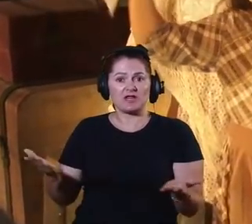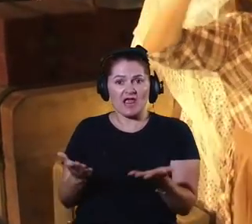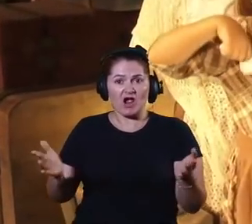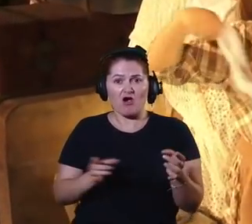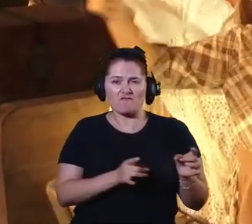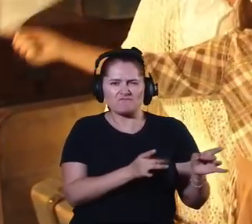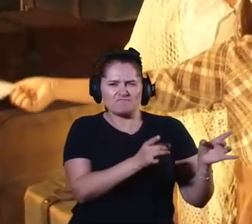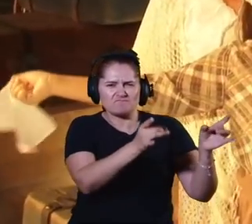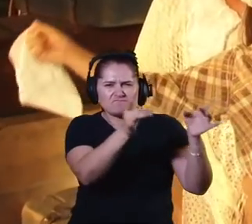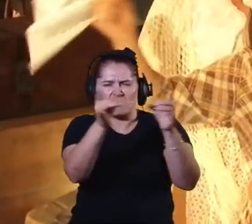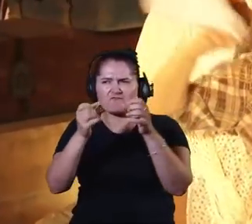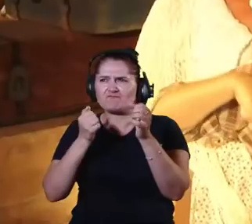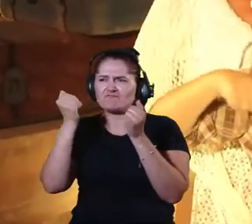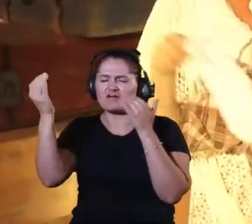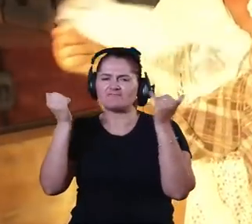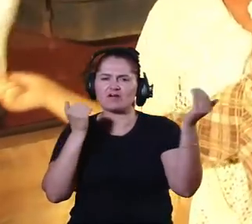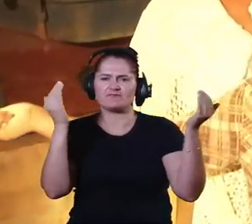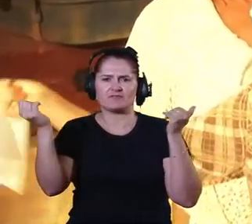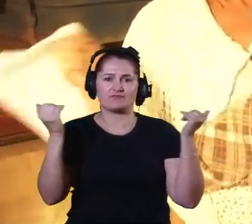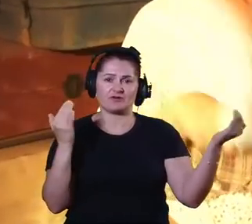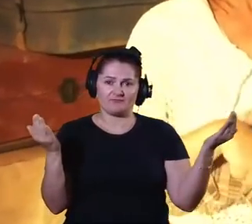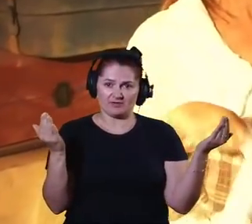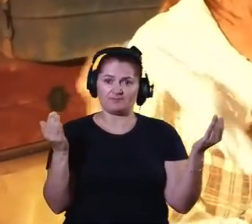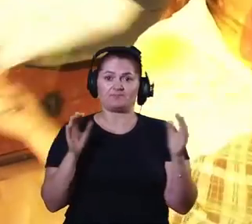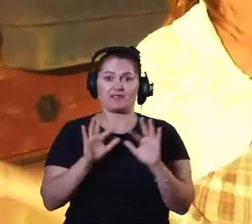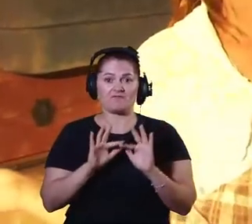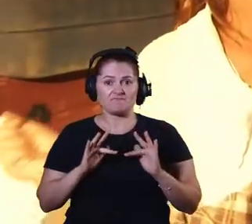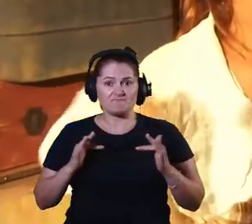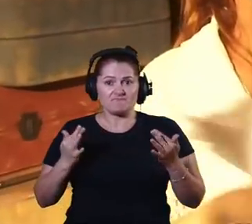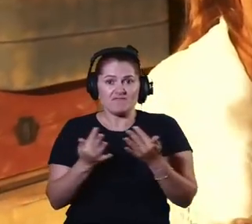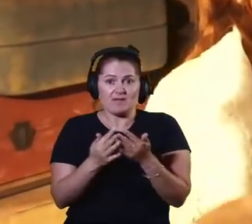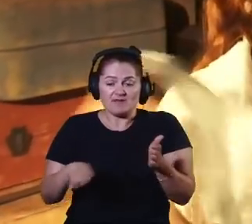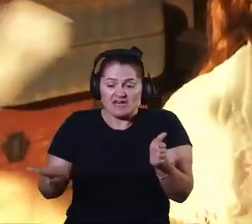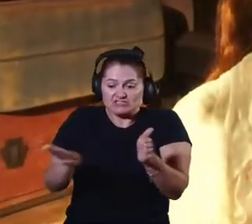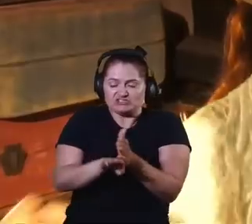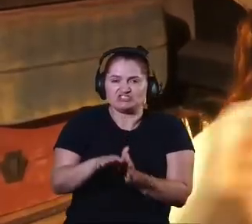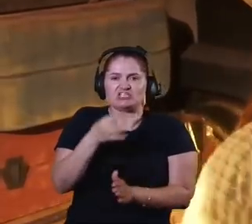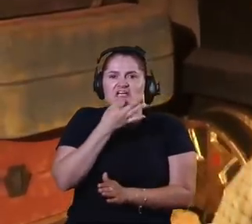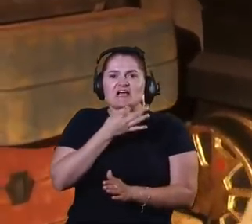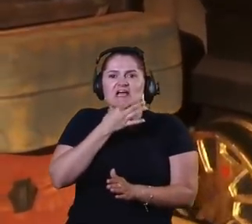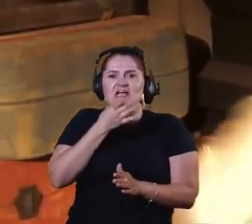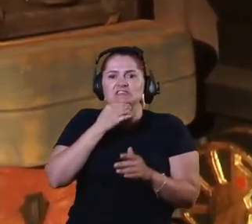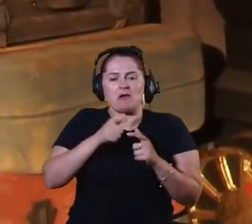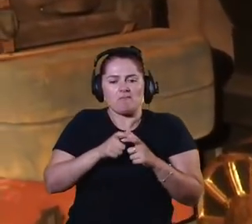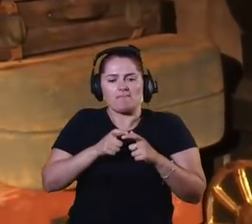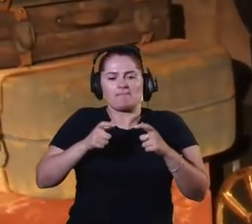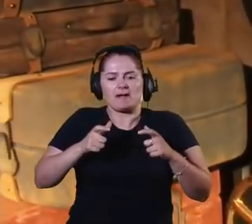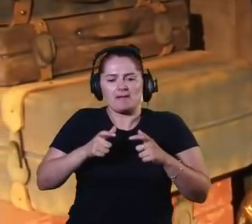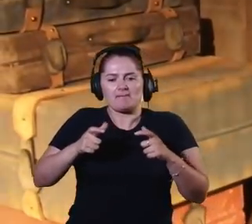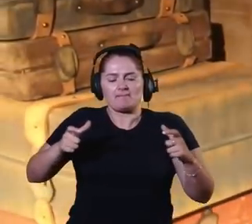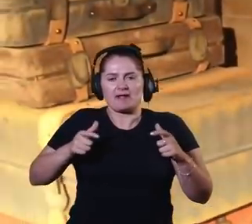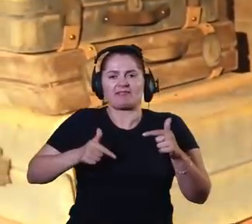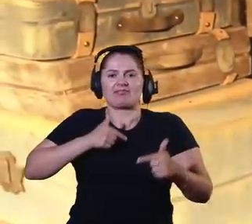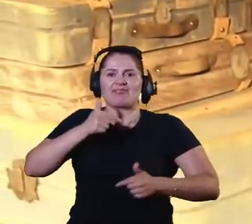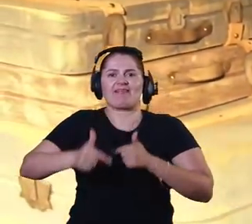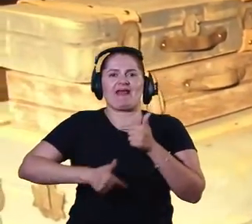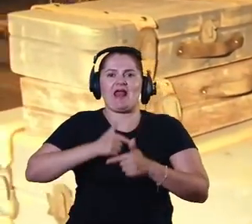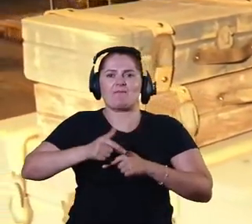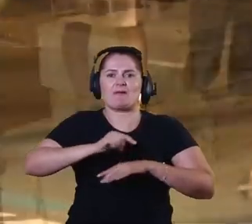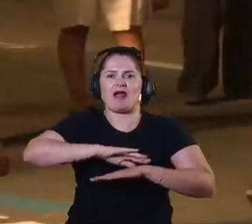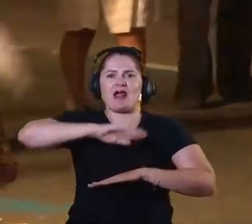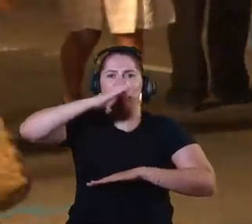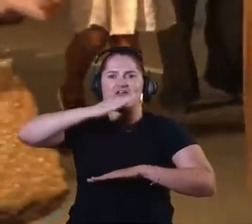a produção da cidade. Famílias chegam em Caxias do Sul para somar a força do trabalho na Serra